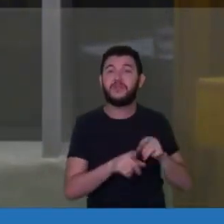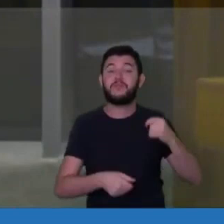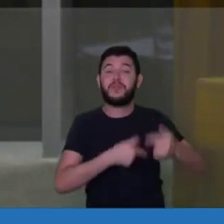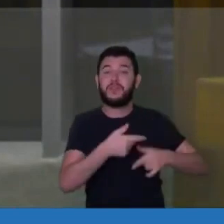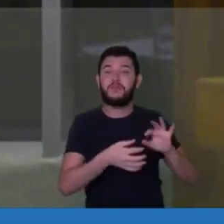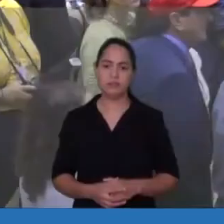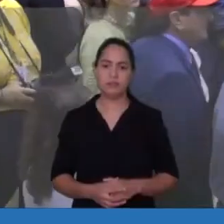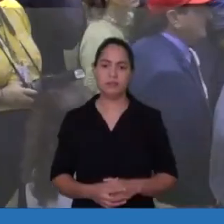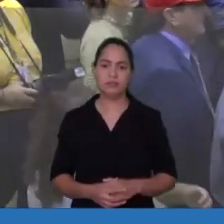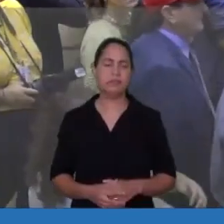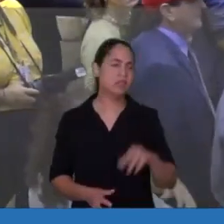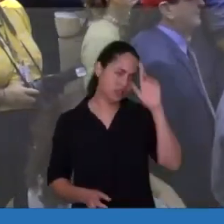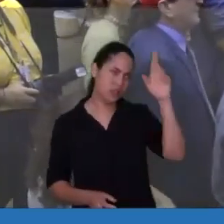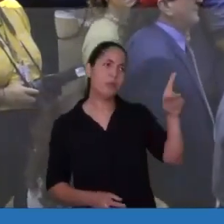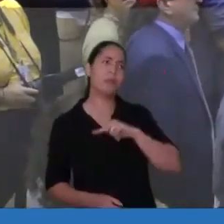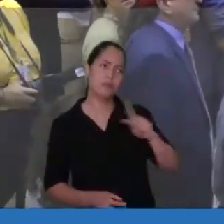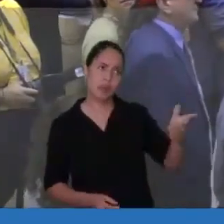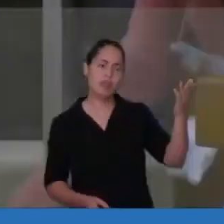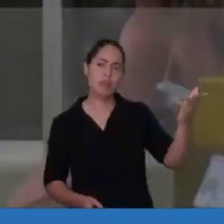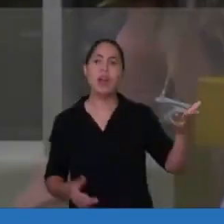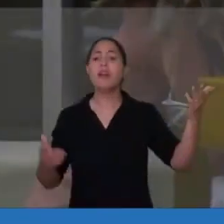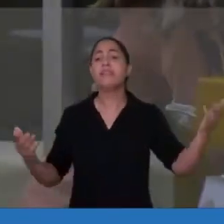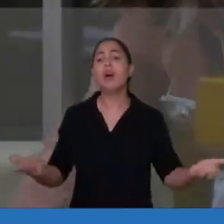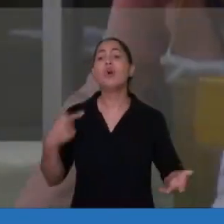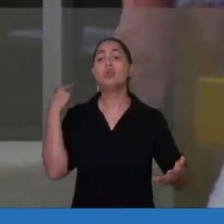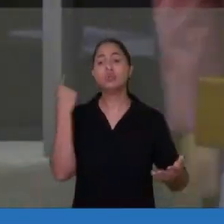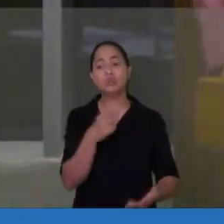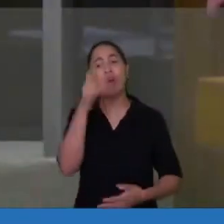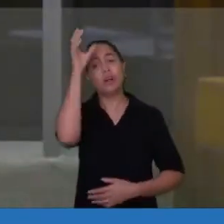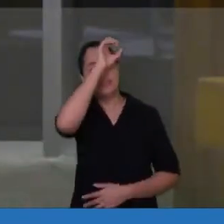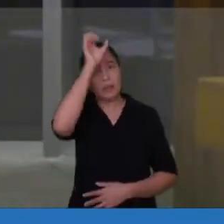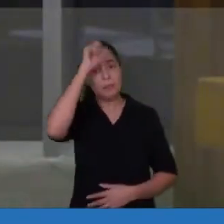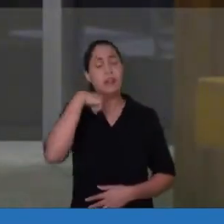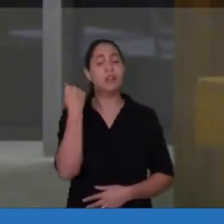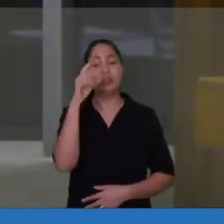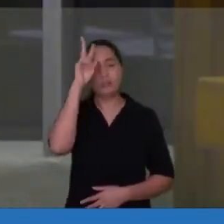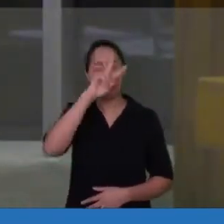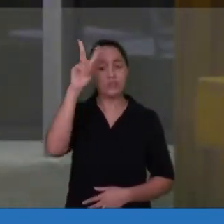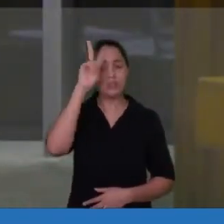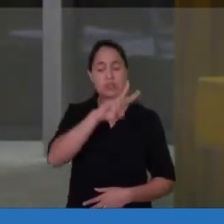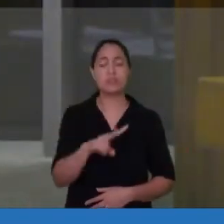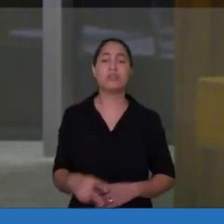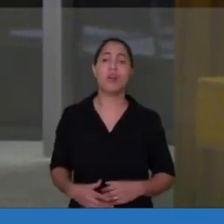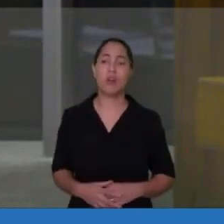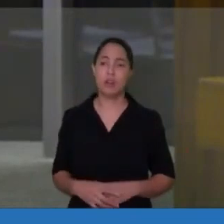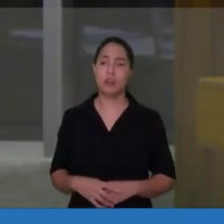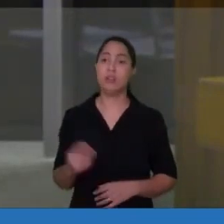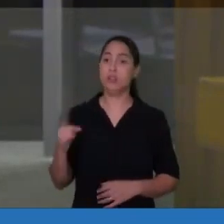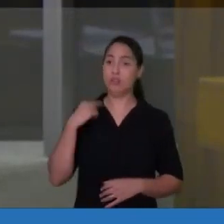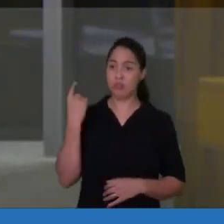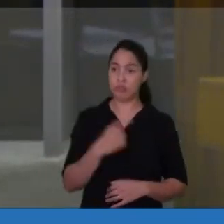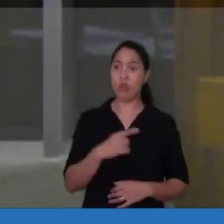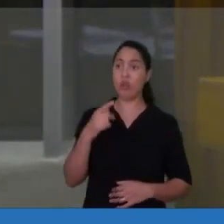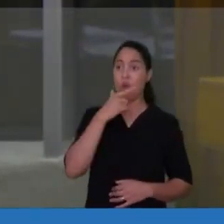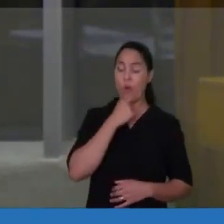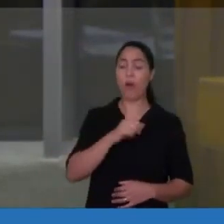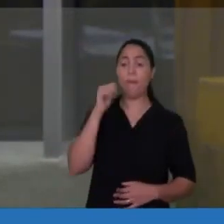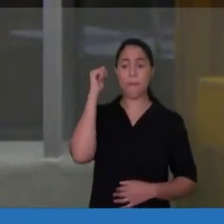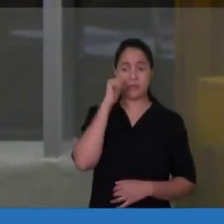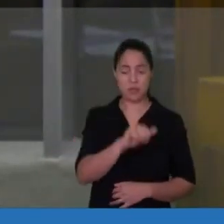para o nosso povo. Nós aprendemos na nossa história que nós somos homens e